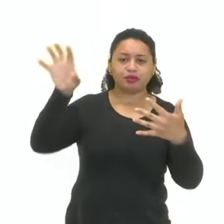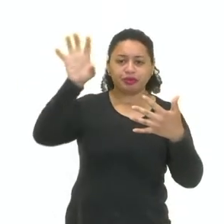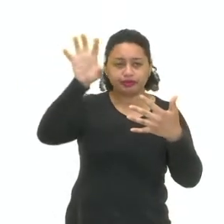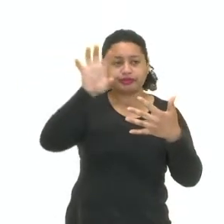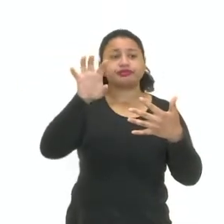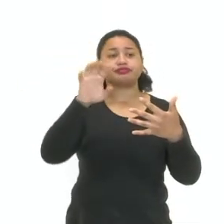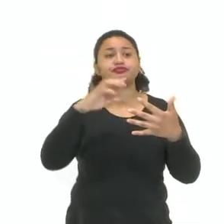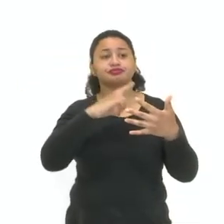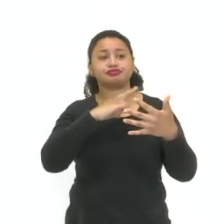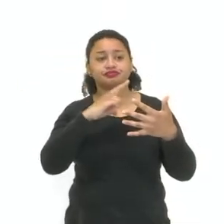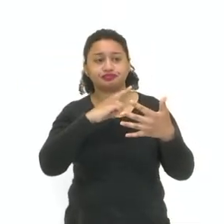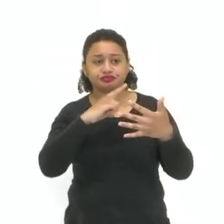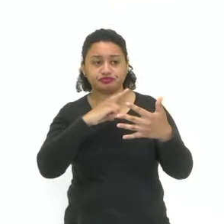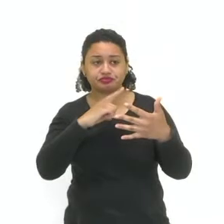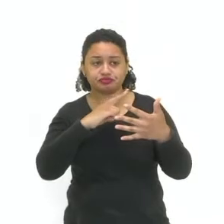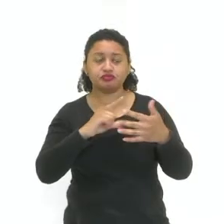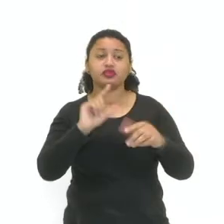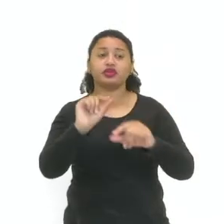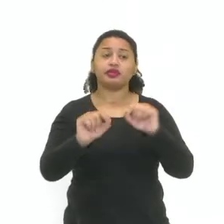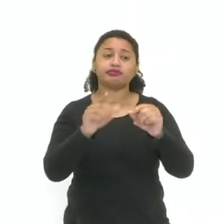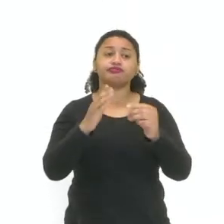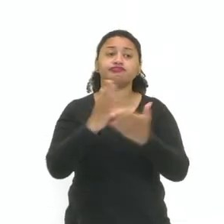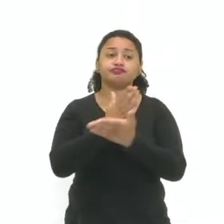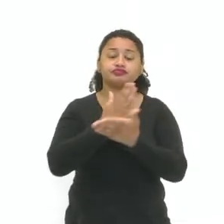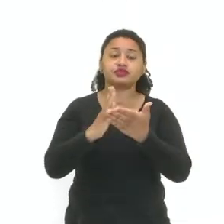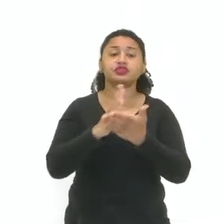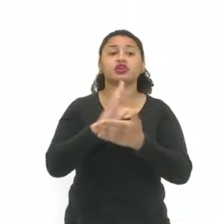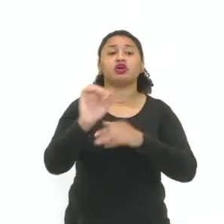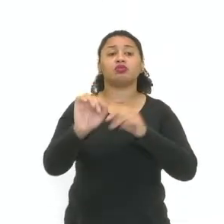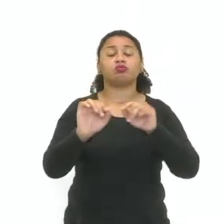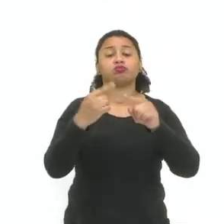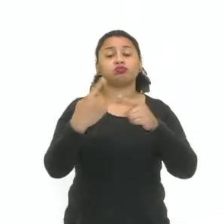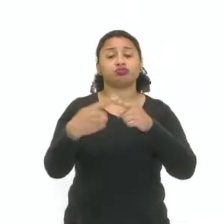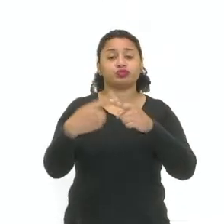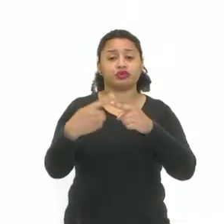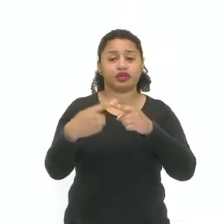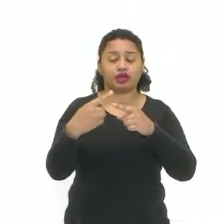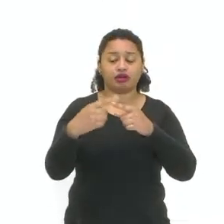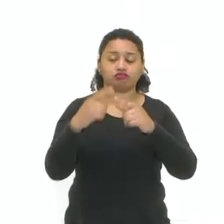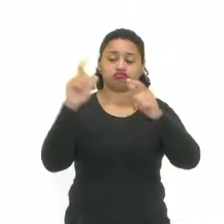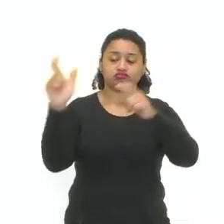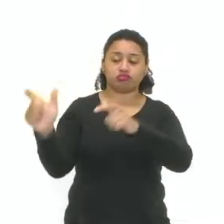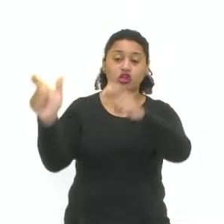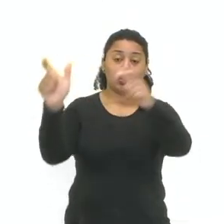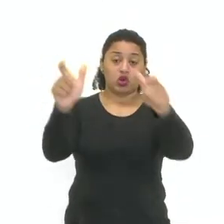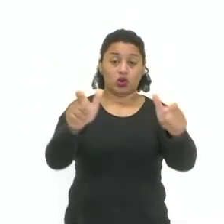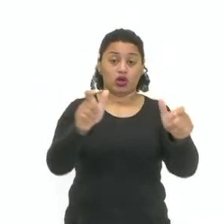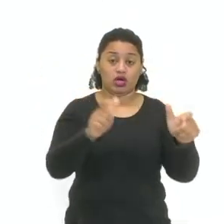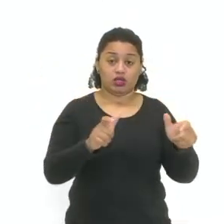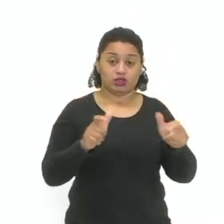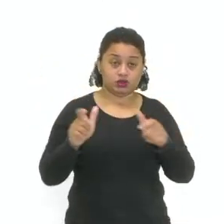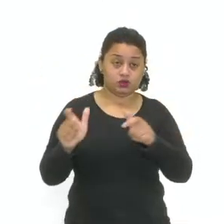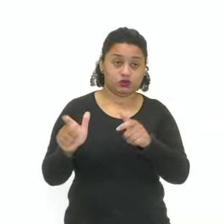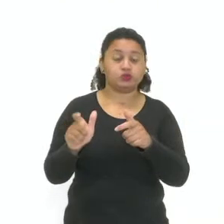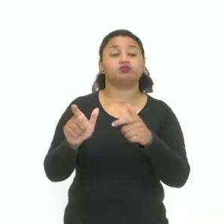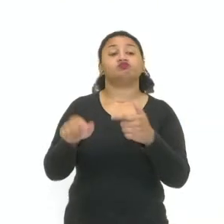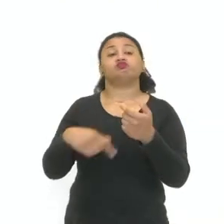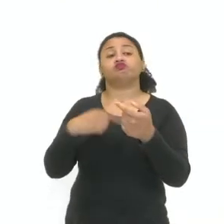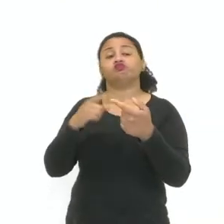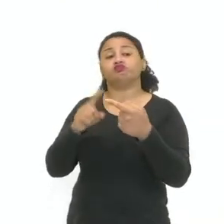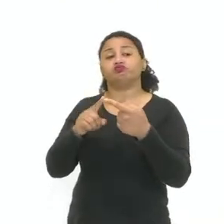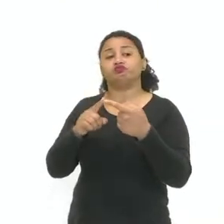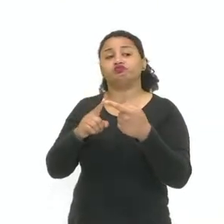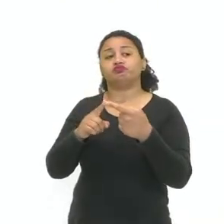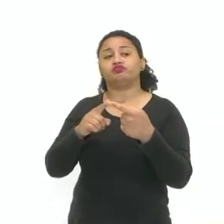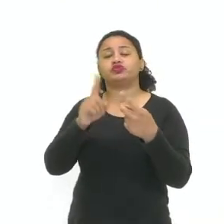África oriental, a África meridional. Essas regiões foram divididas então, por quê? Porque tem